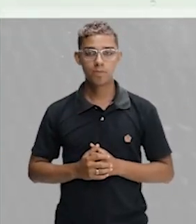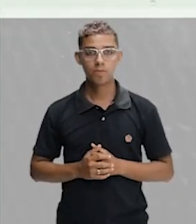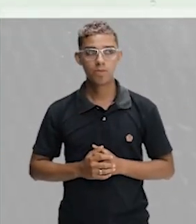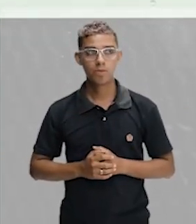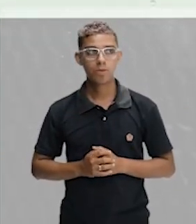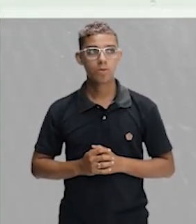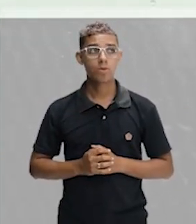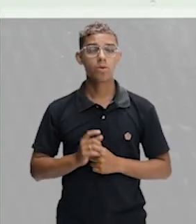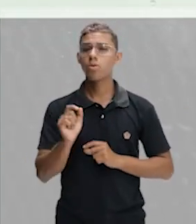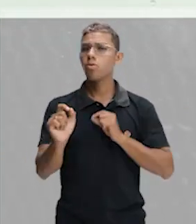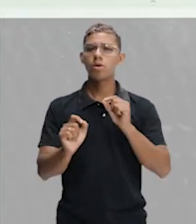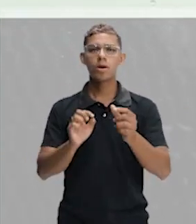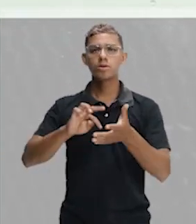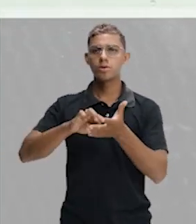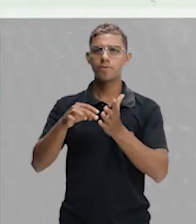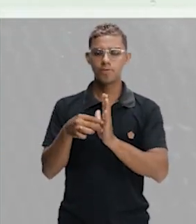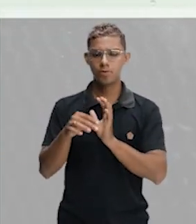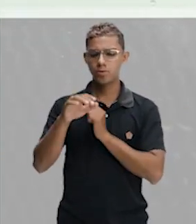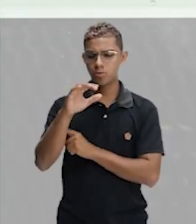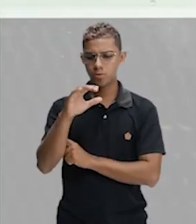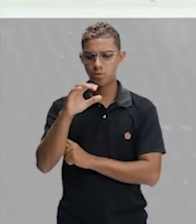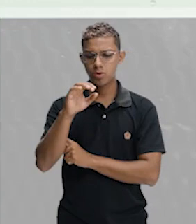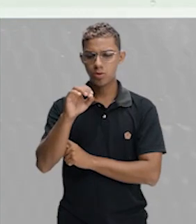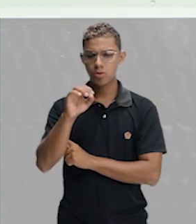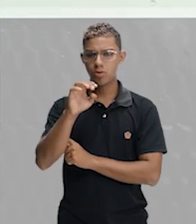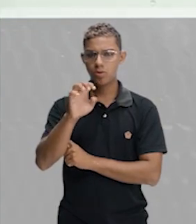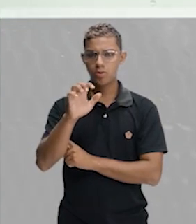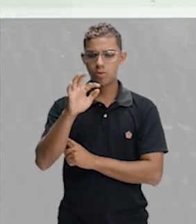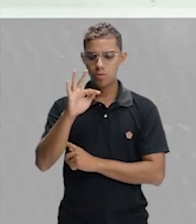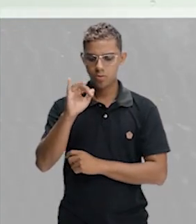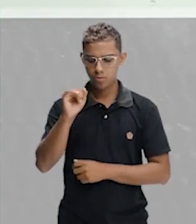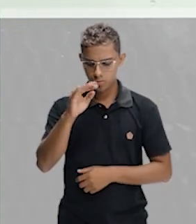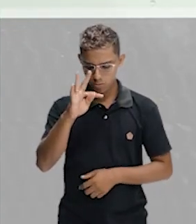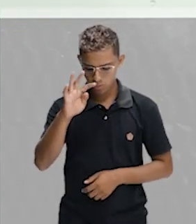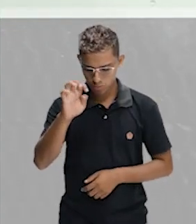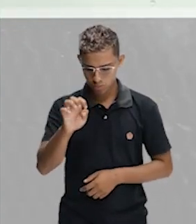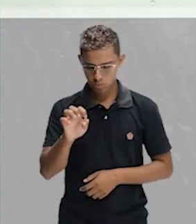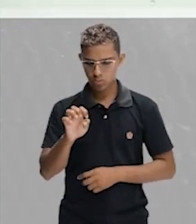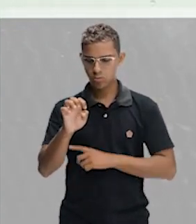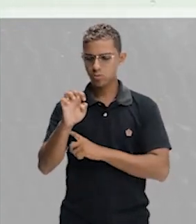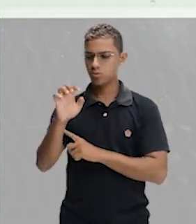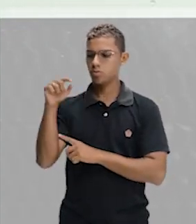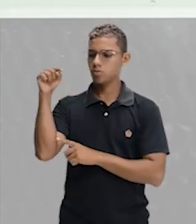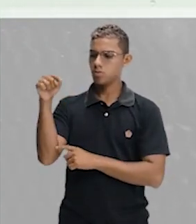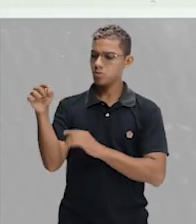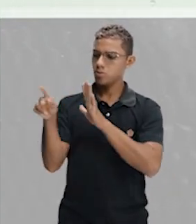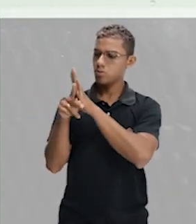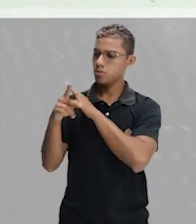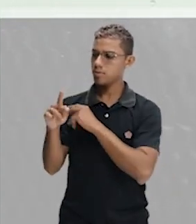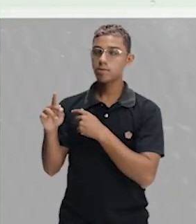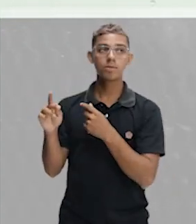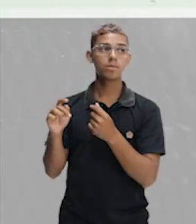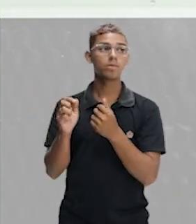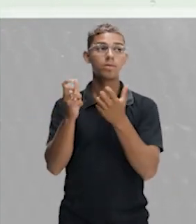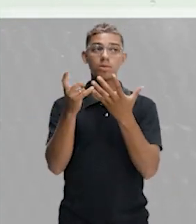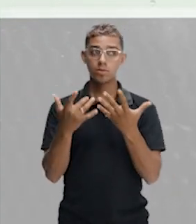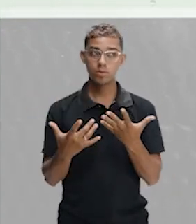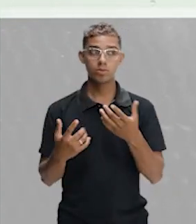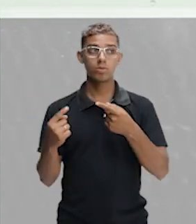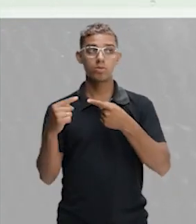então o que que é coeficiente angular da reta ou declividade da reta r corresponde a tangente